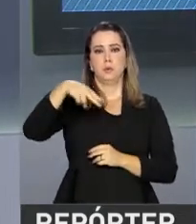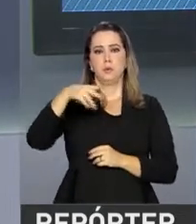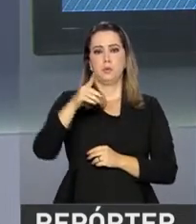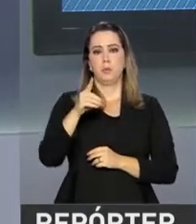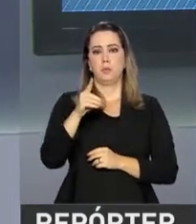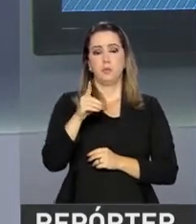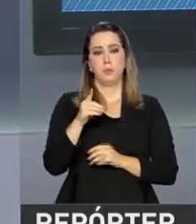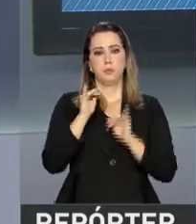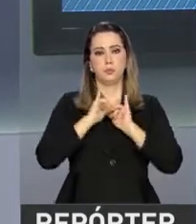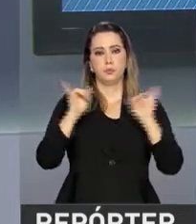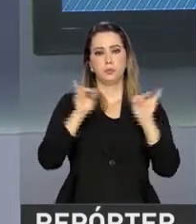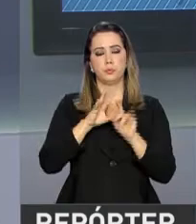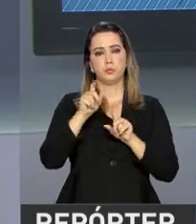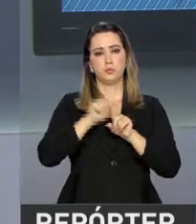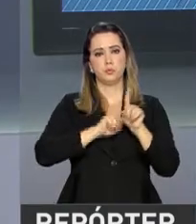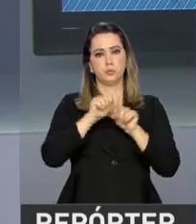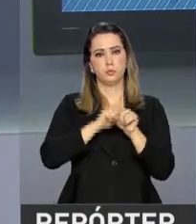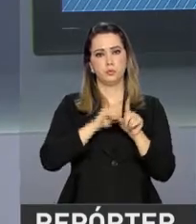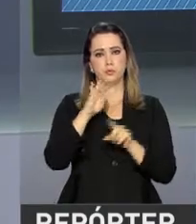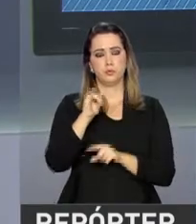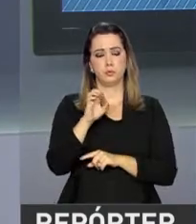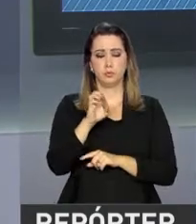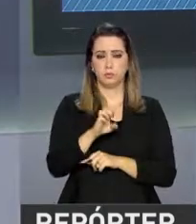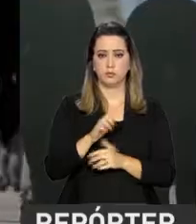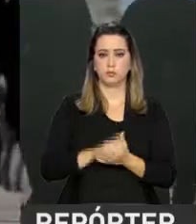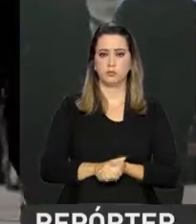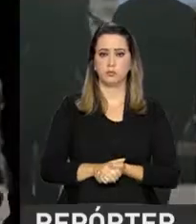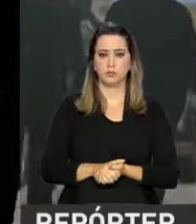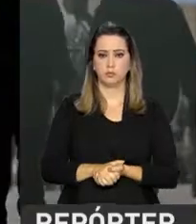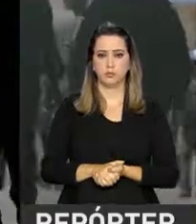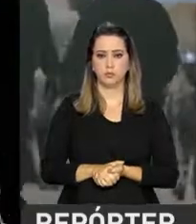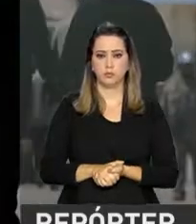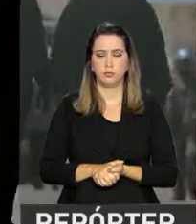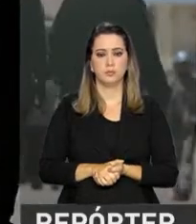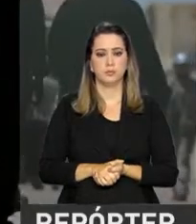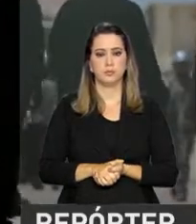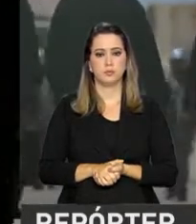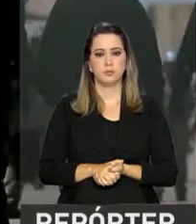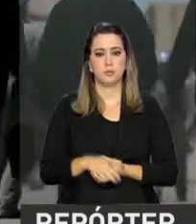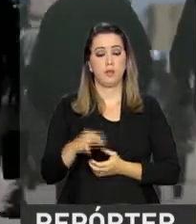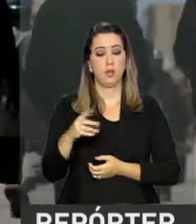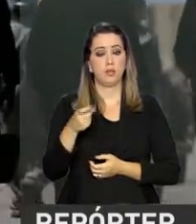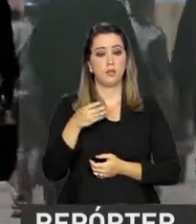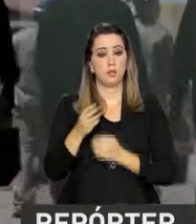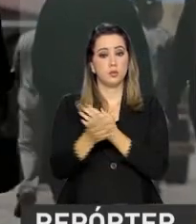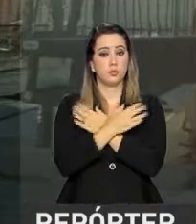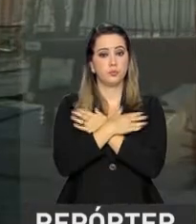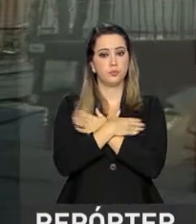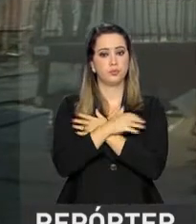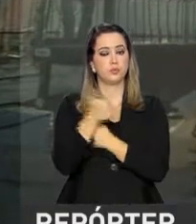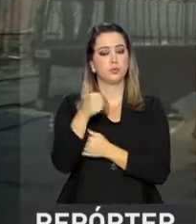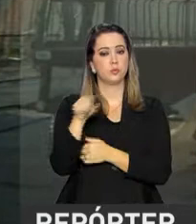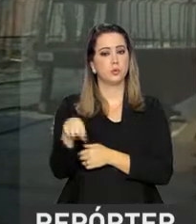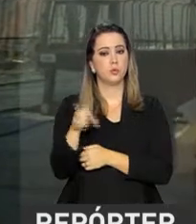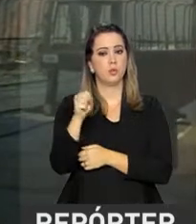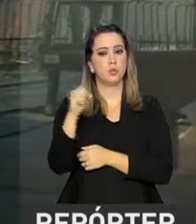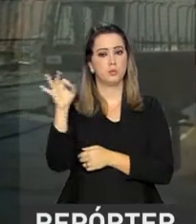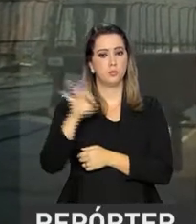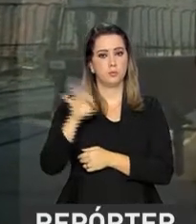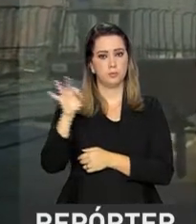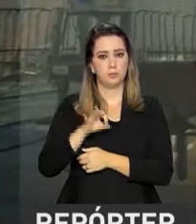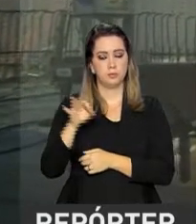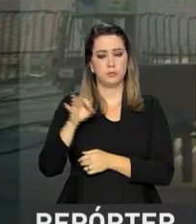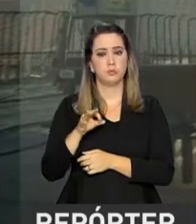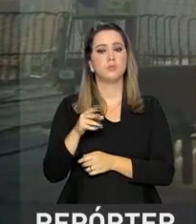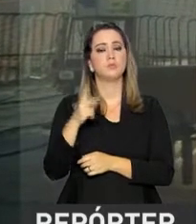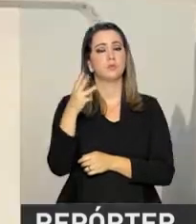divulgada mensalmente pelo ibge a taxa de desemprego ficou em 11,8 por cento